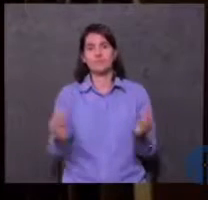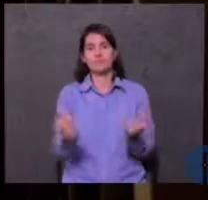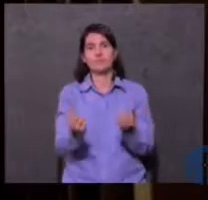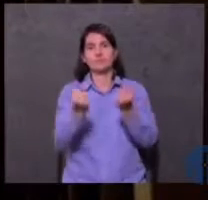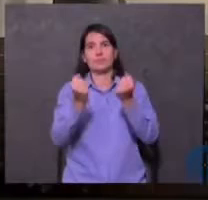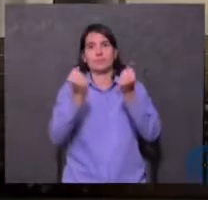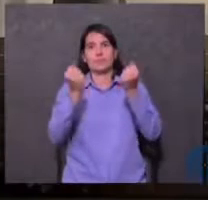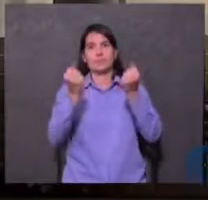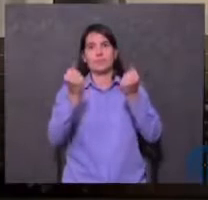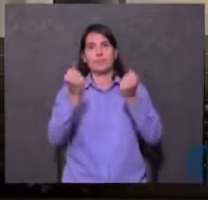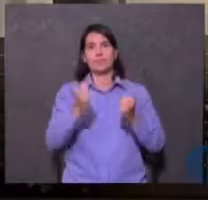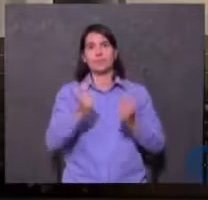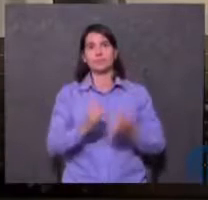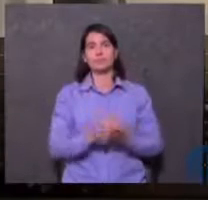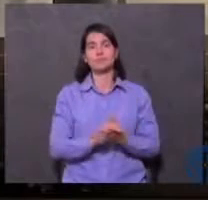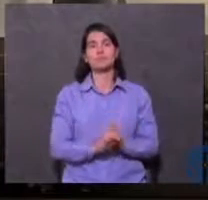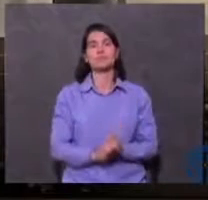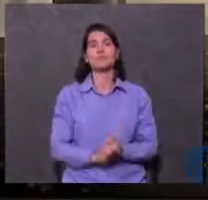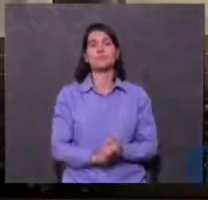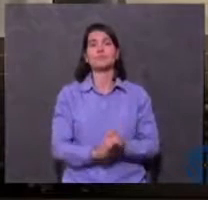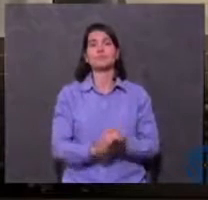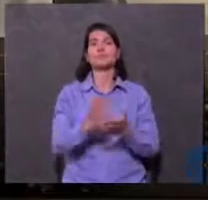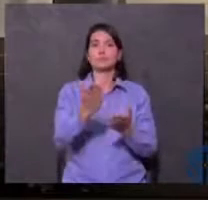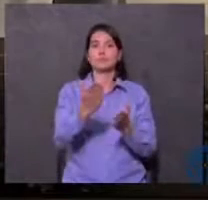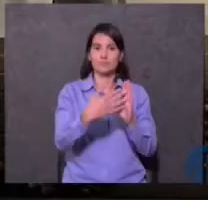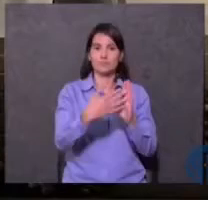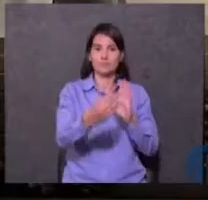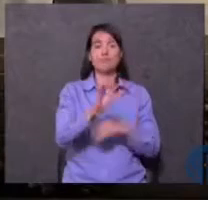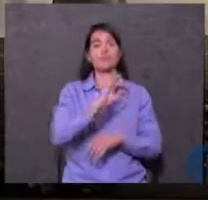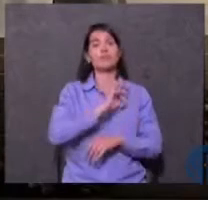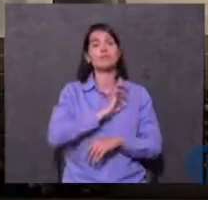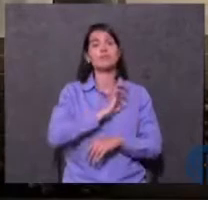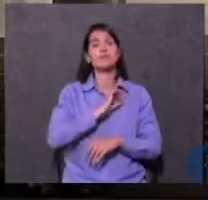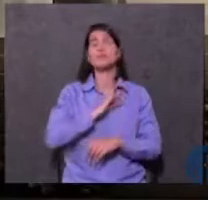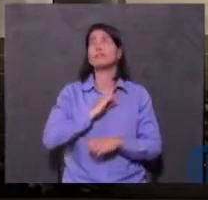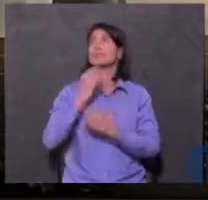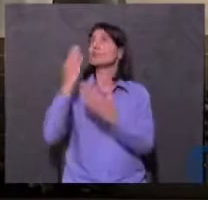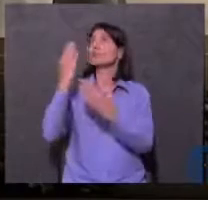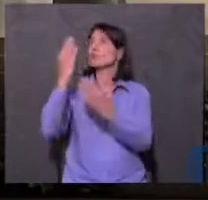salvação. Glória a vós,